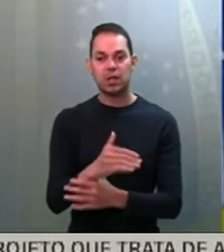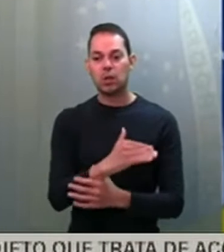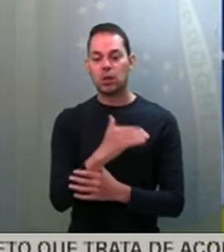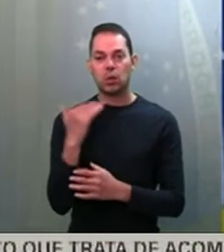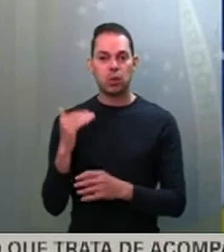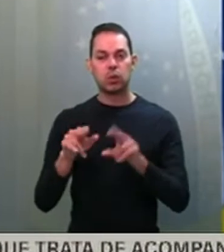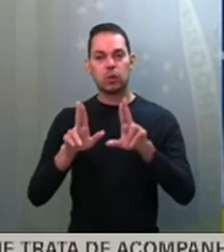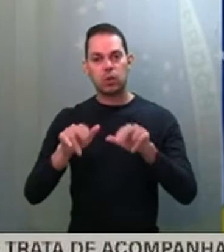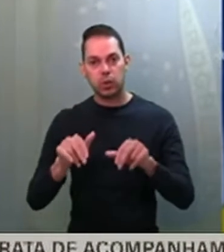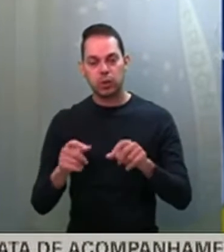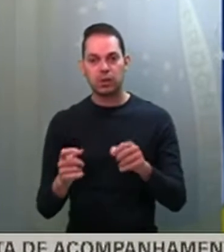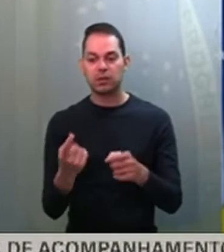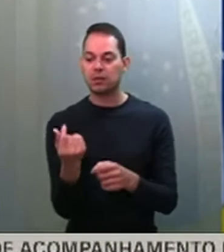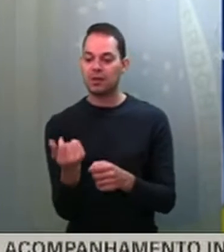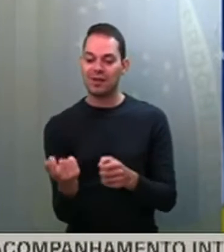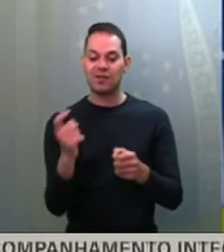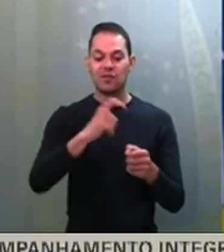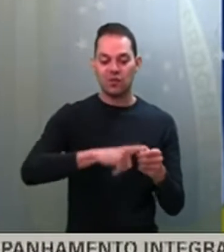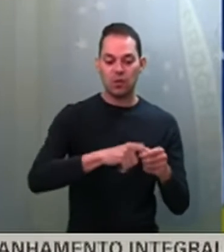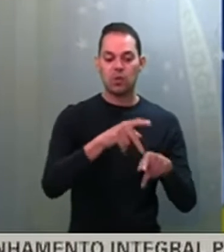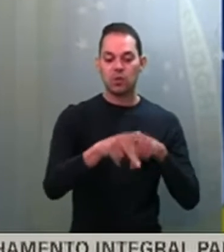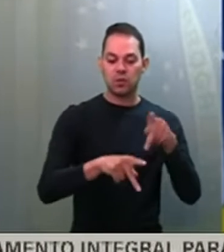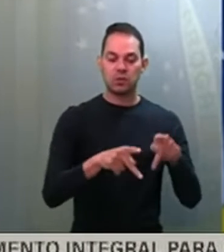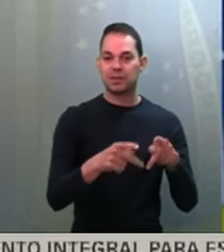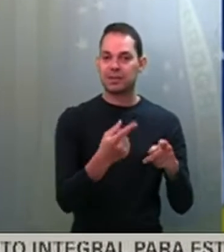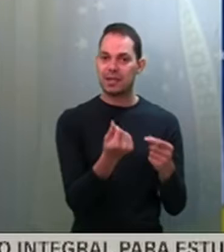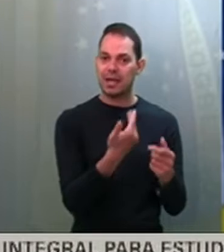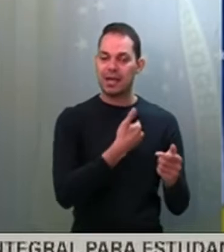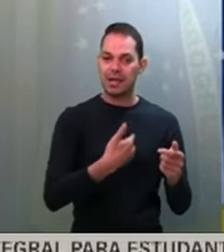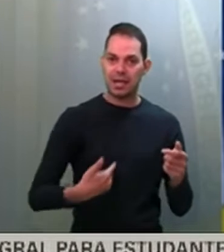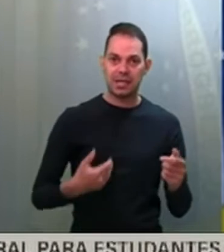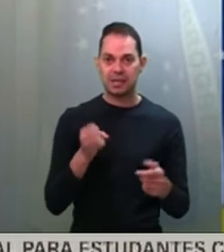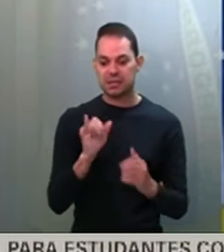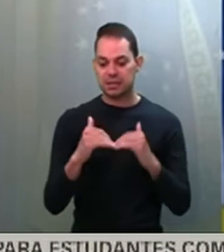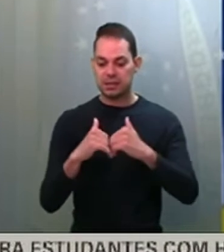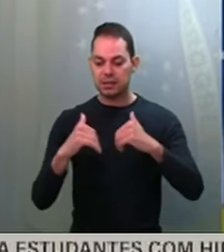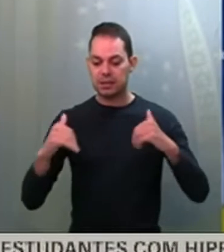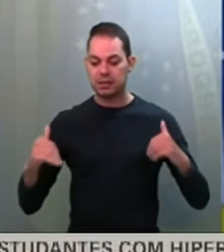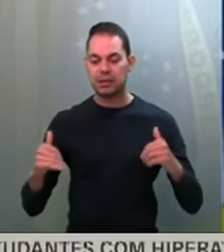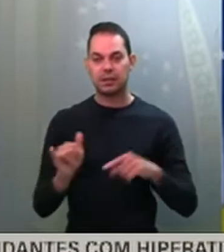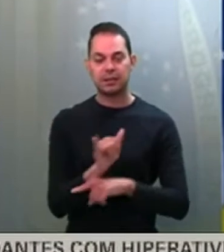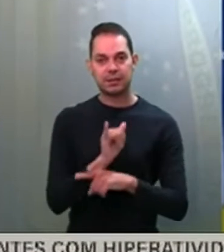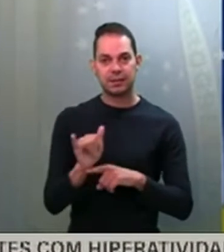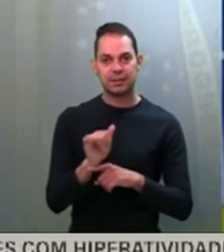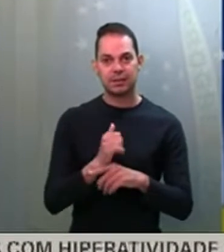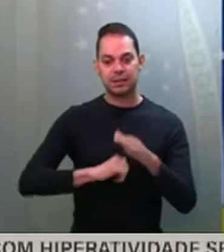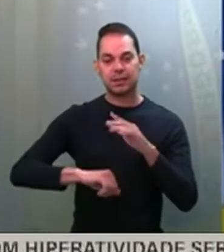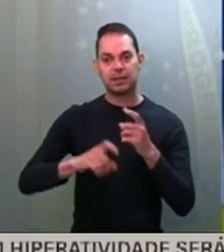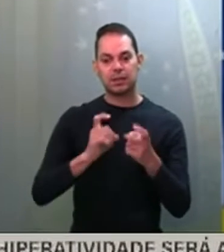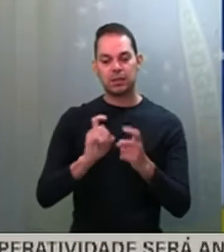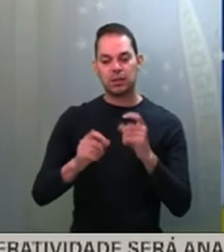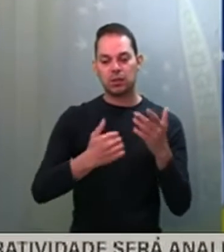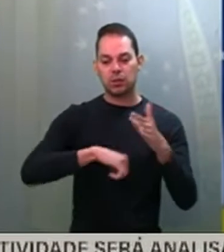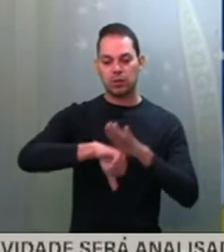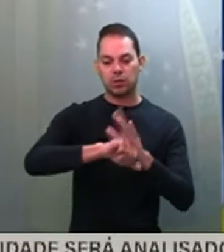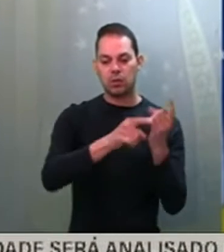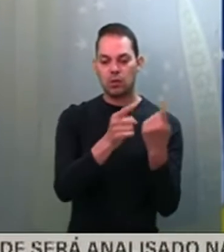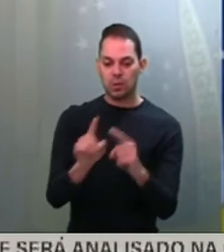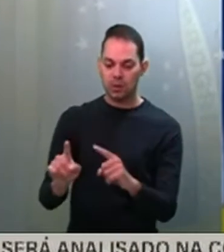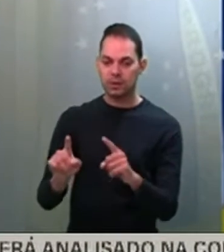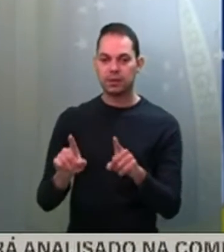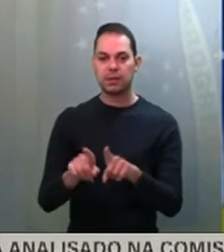do ressarcimento ao erário decorrente da Separação Clara entre ação de improbidade e ação pública